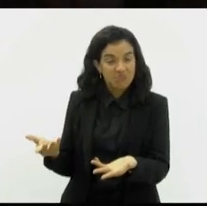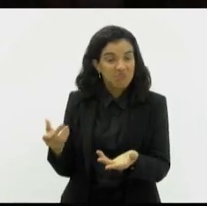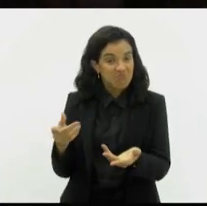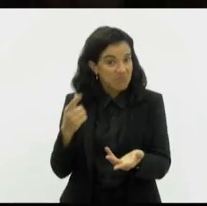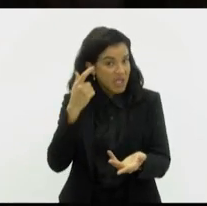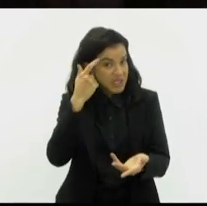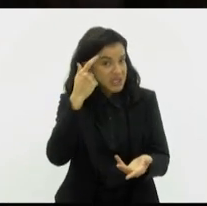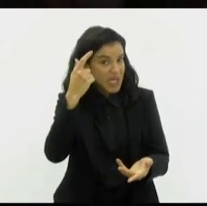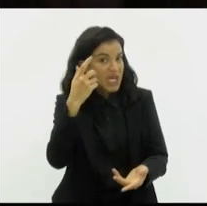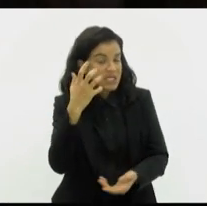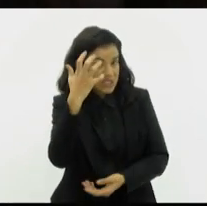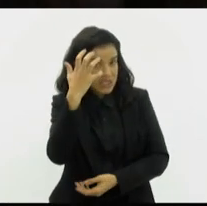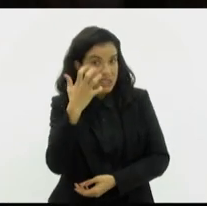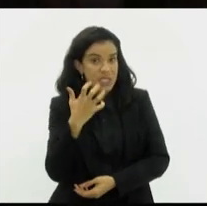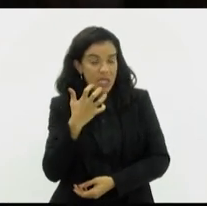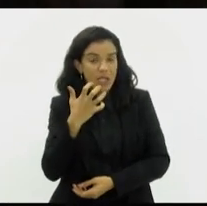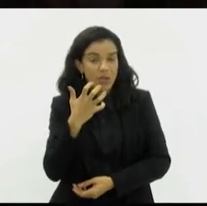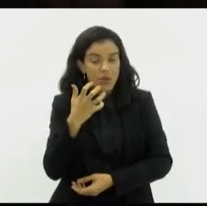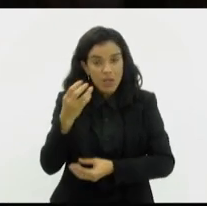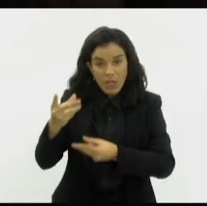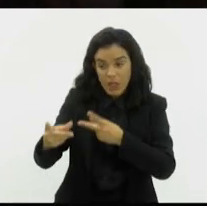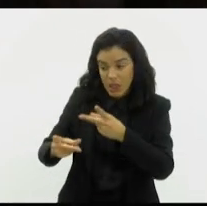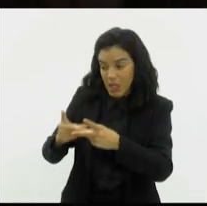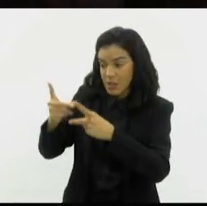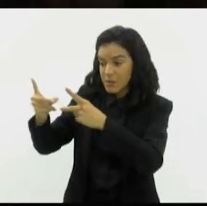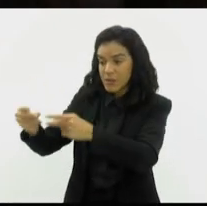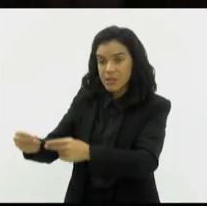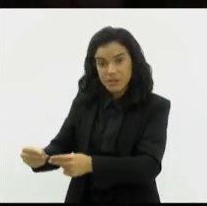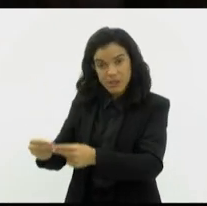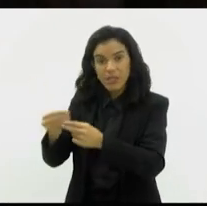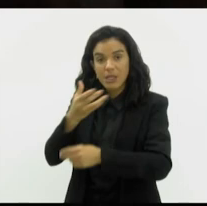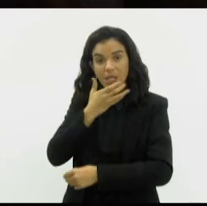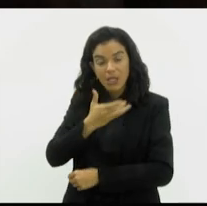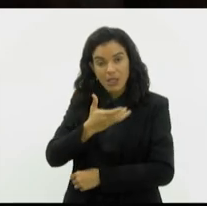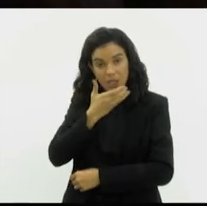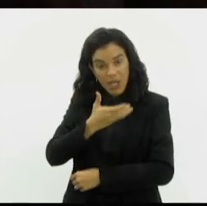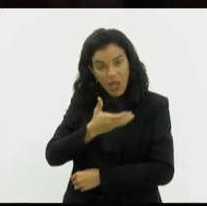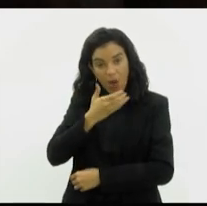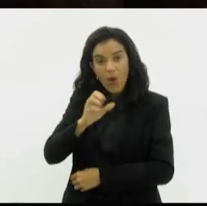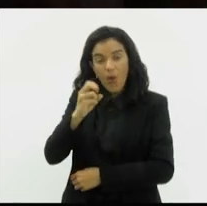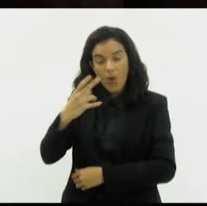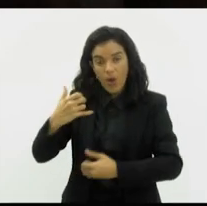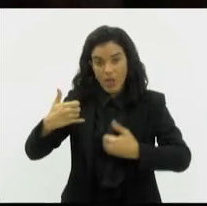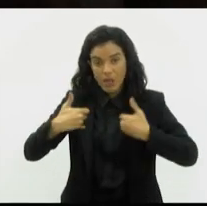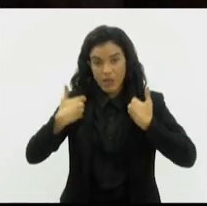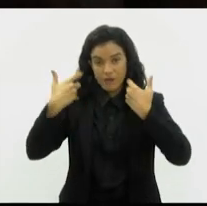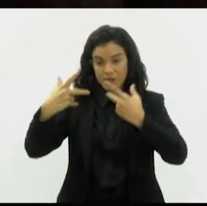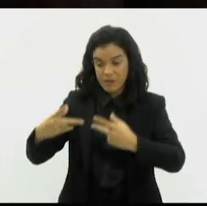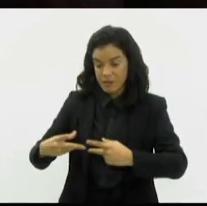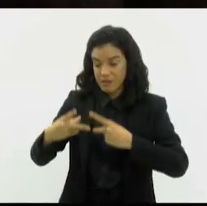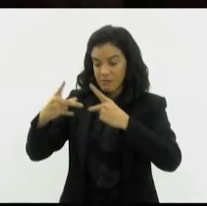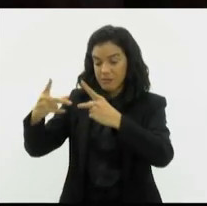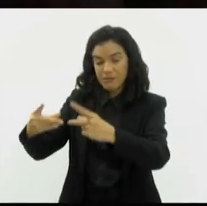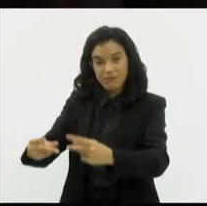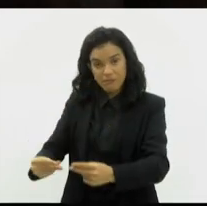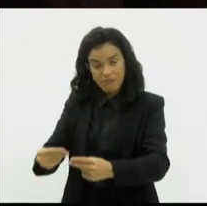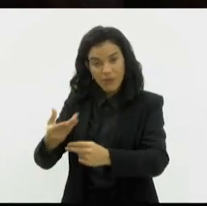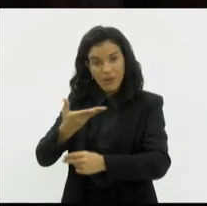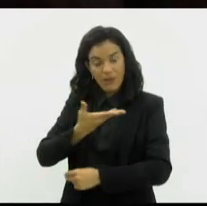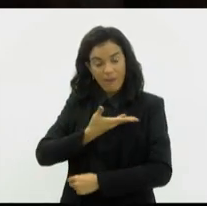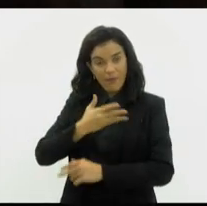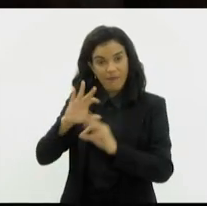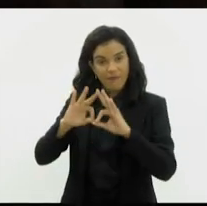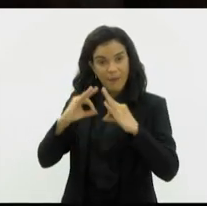devemos pensar seriamente em dar de presente de Natal ou de aniversário para os nossos amigos e